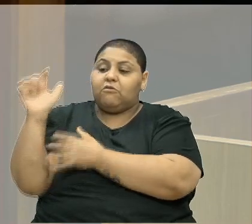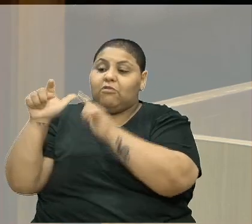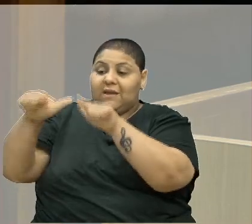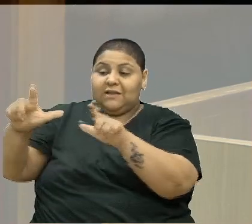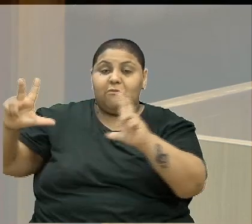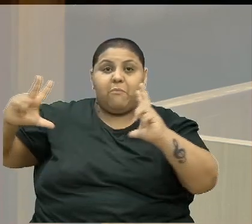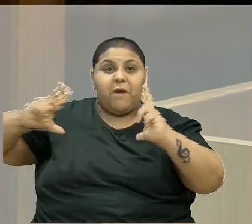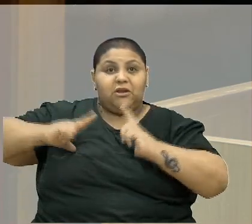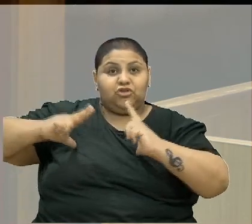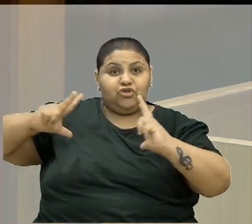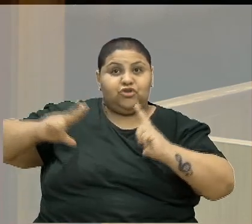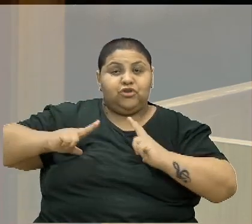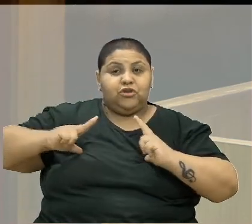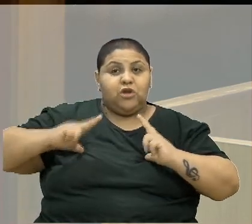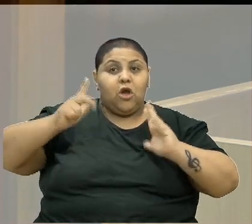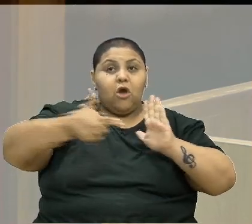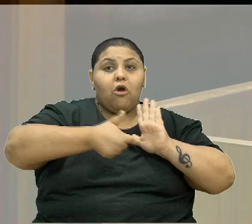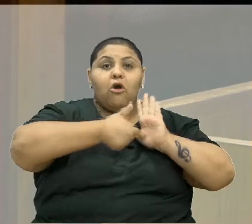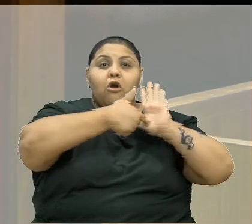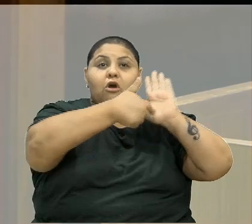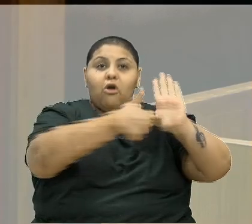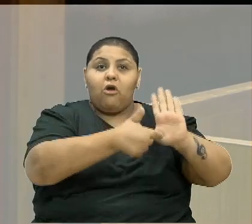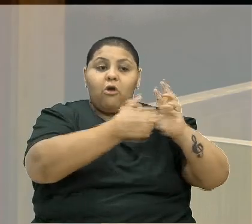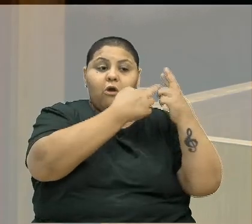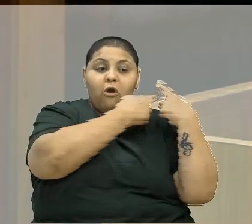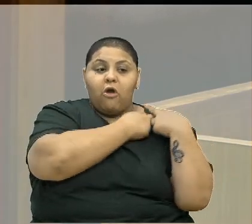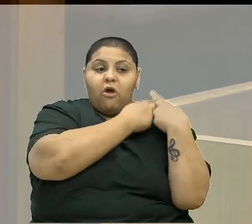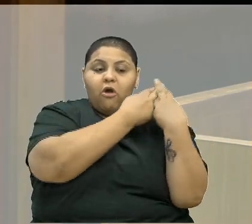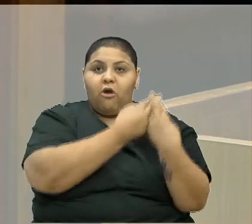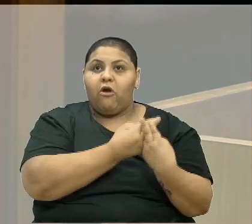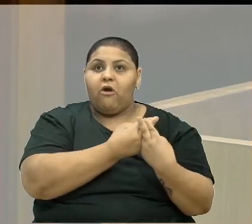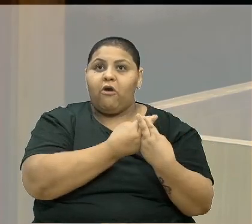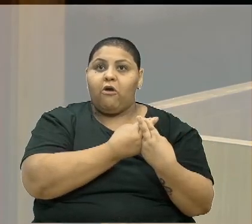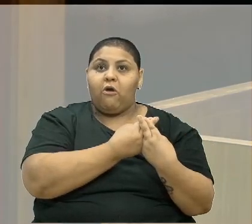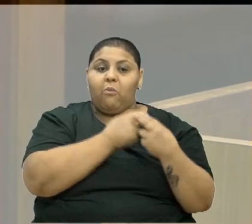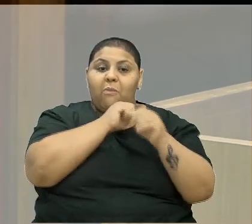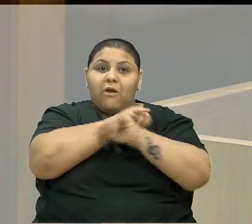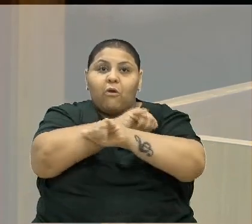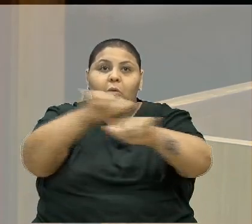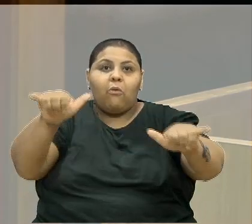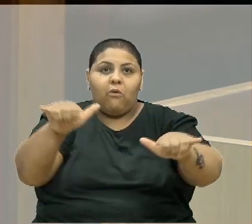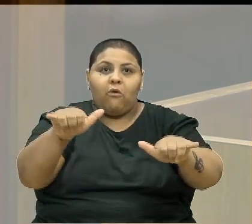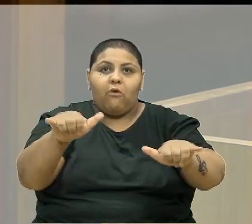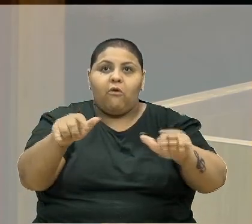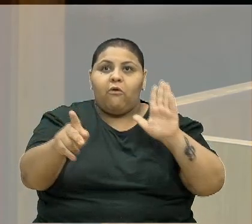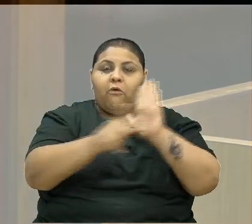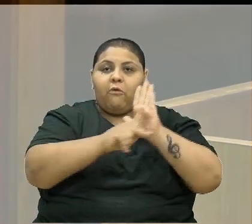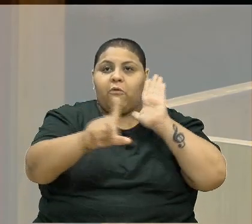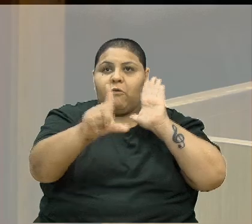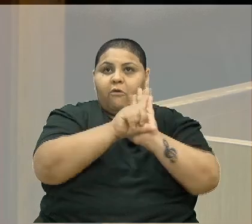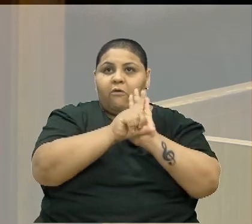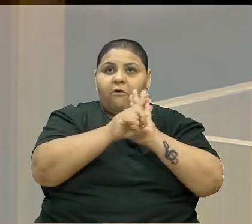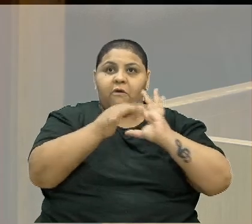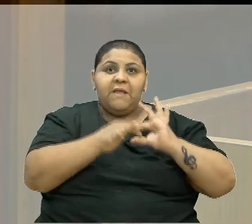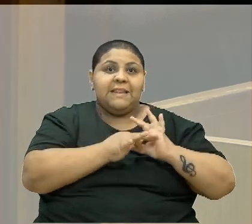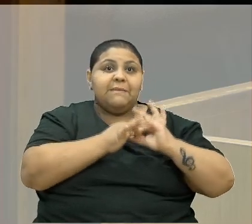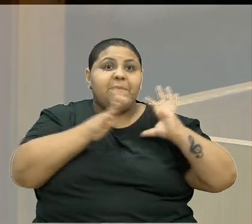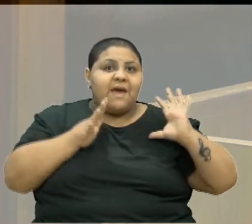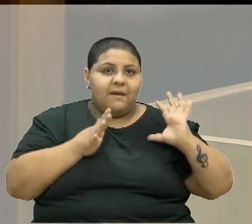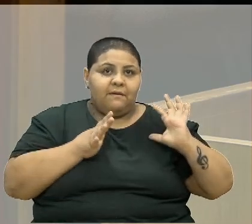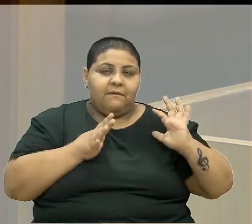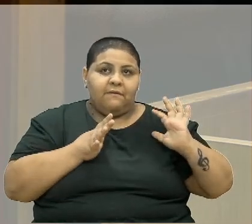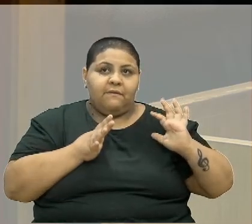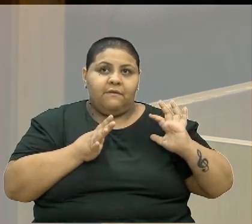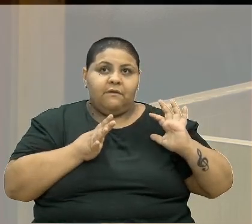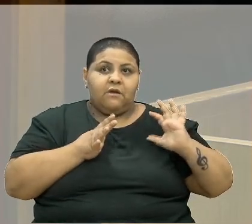privadas, configurando assim uma responsabilidade compartilhada. O projeto de lei autoriza